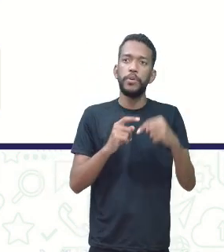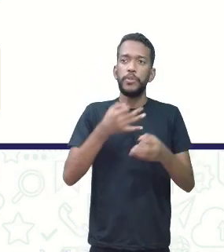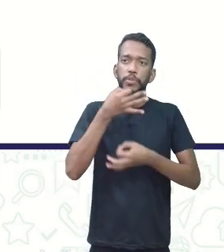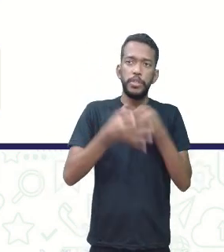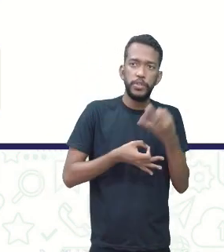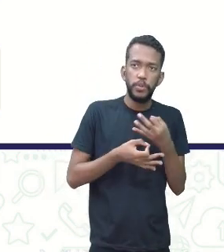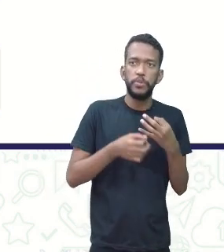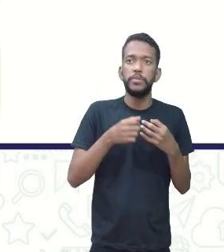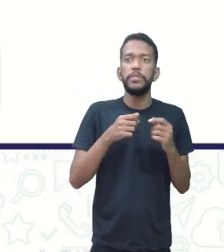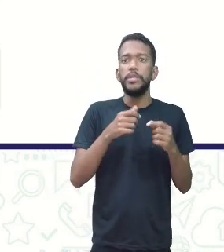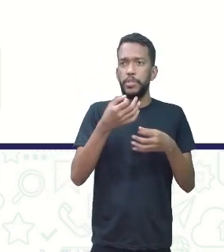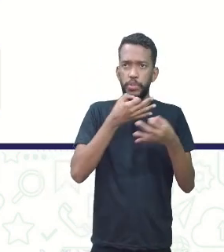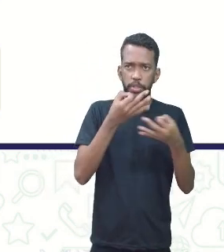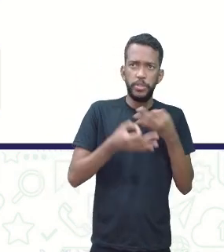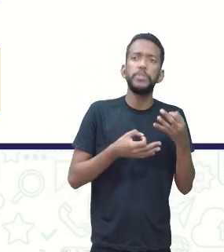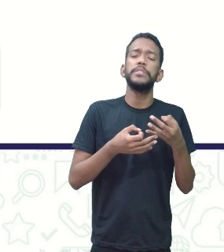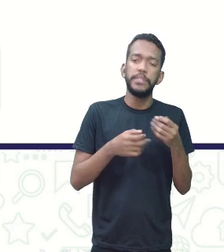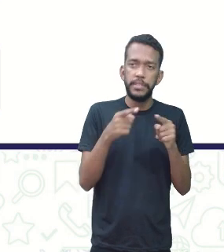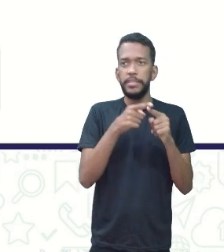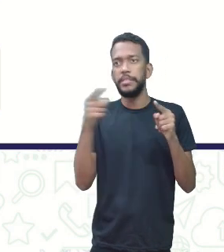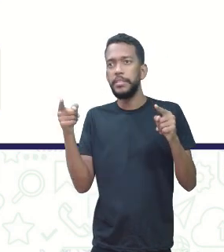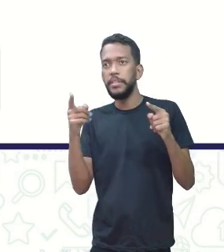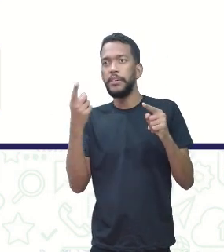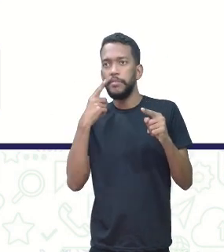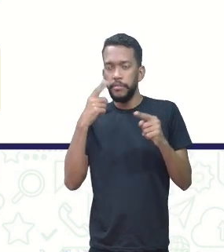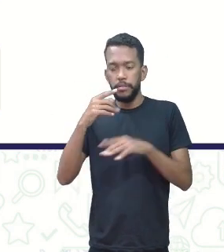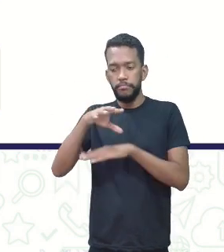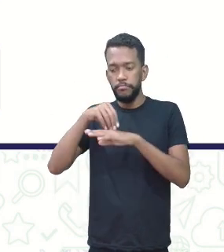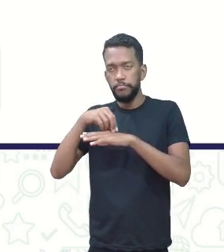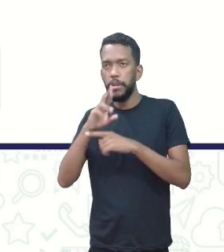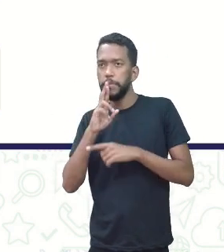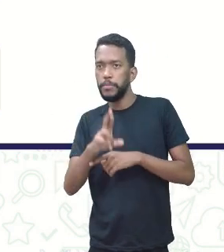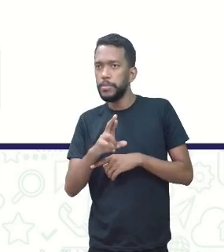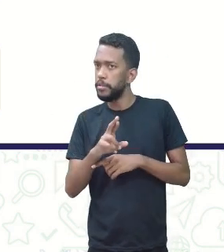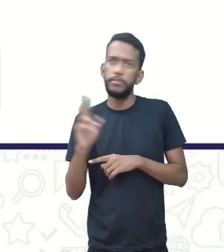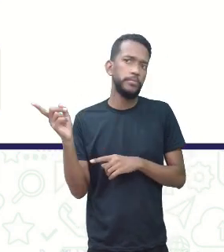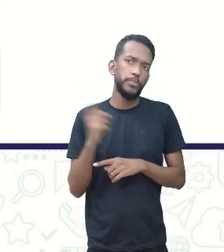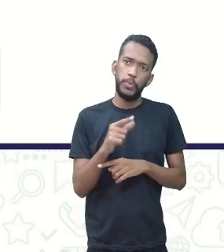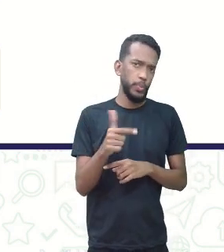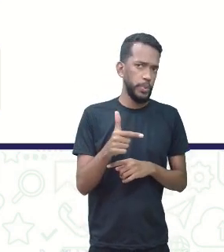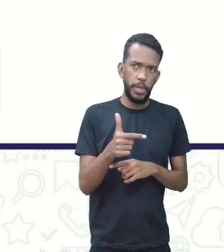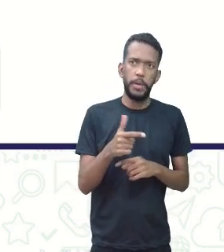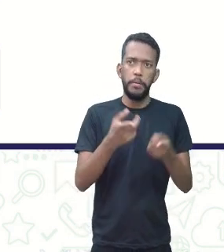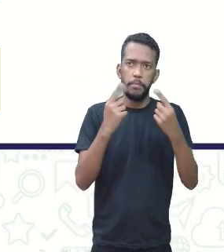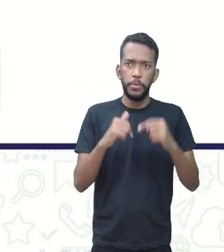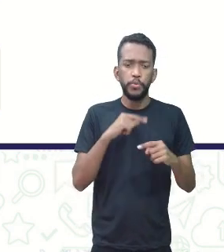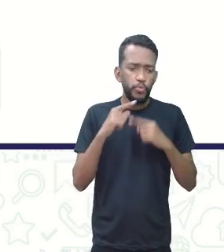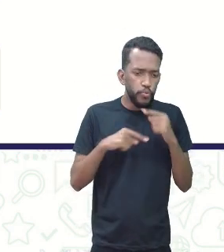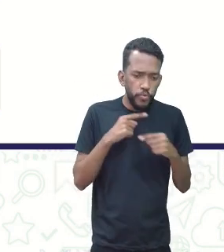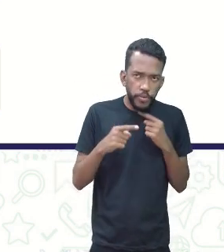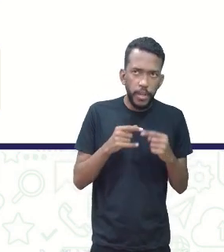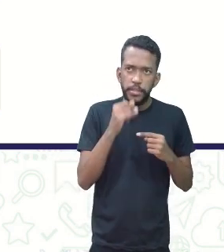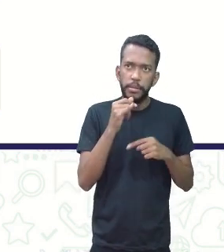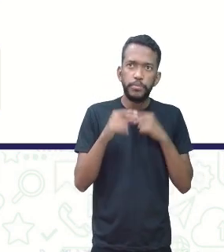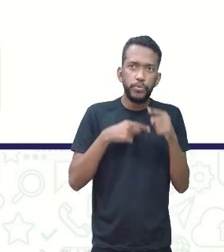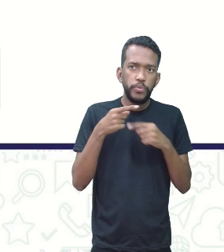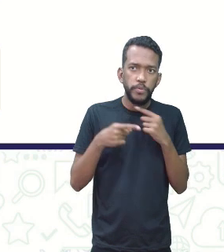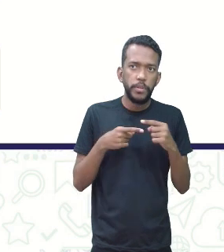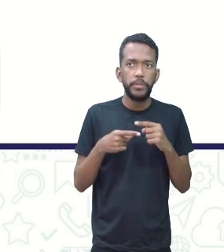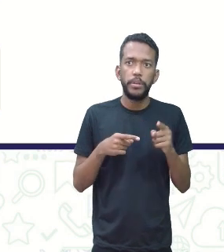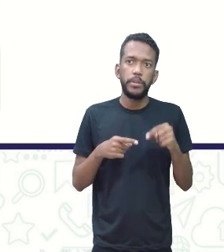sugestões. Se teve sugestão, você vai considerar e dar uma devolutiva. Se não teve, você vai ver se teve dúvidas, por exemplo. Então, o